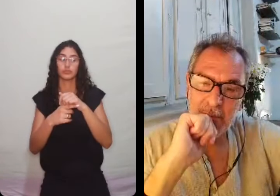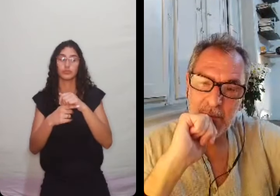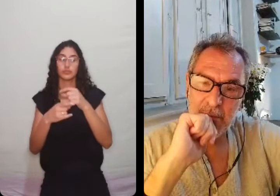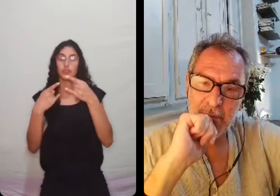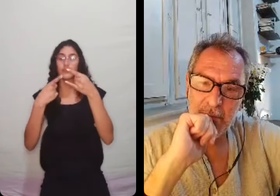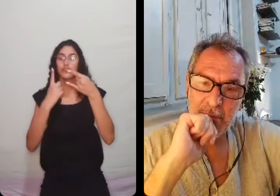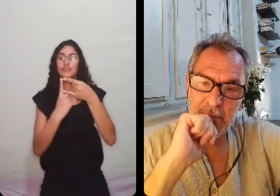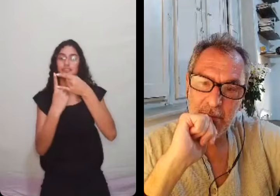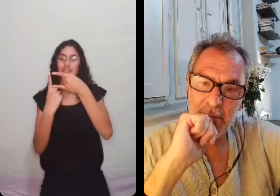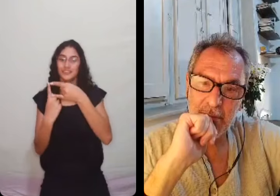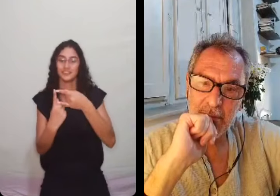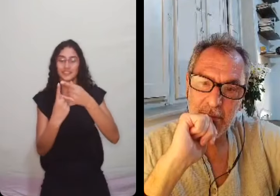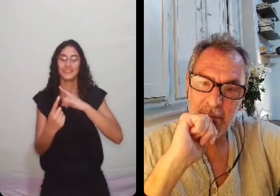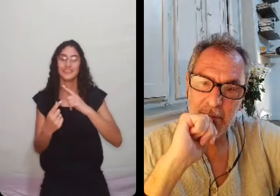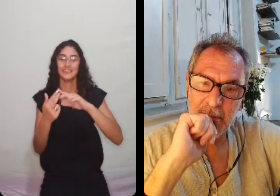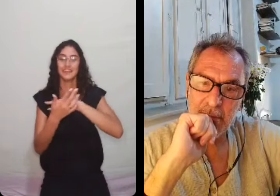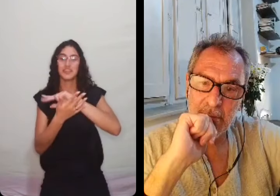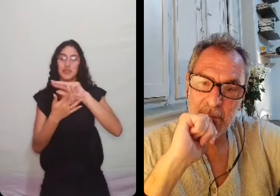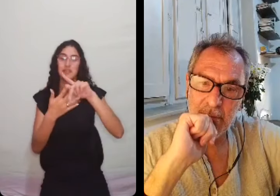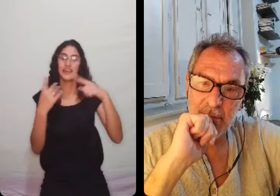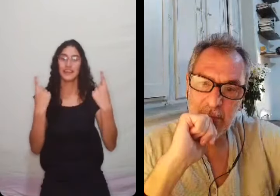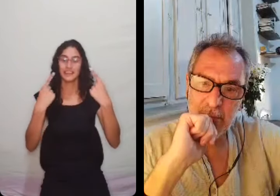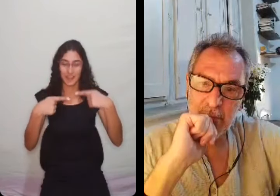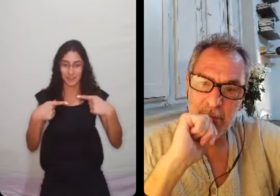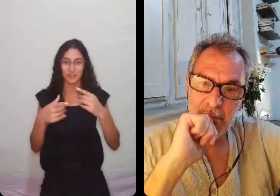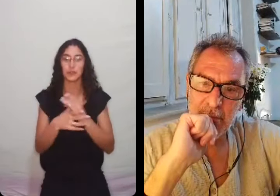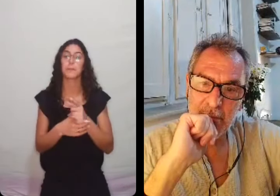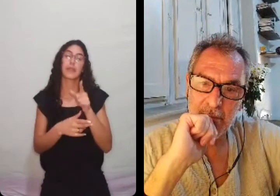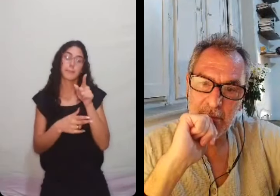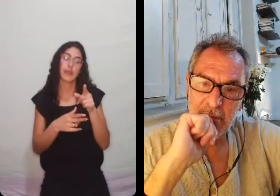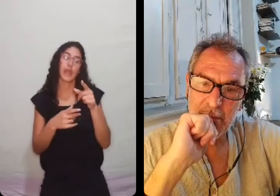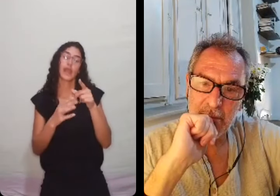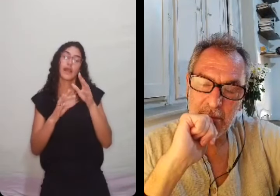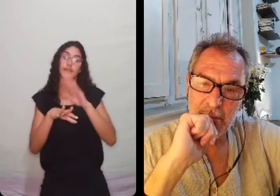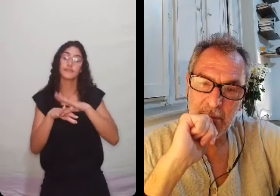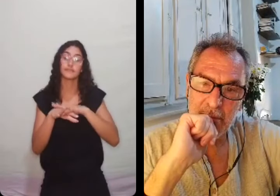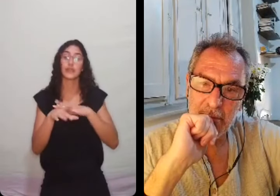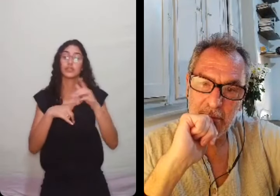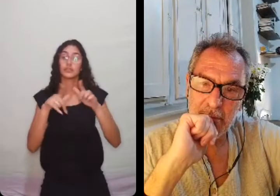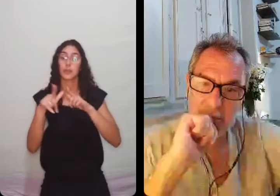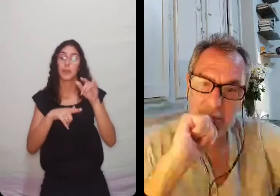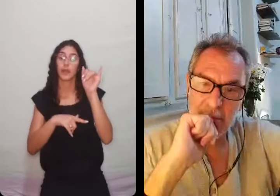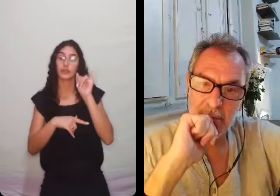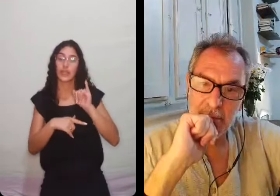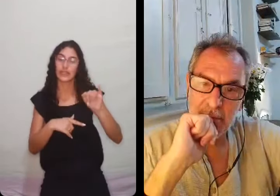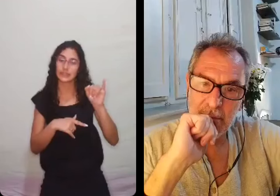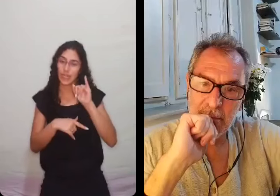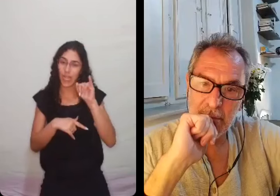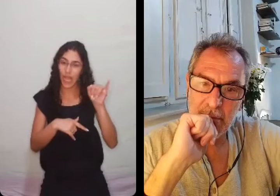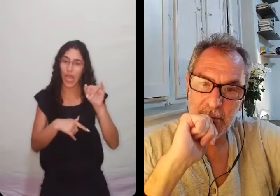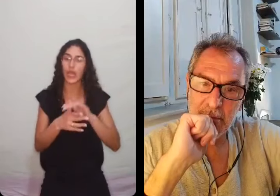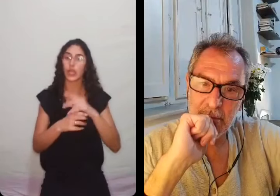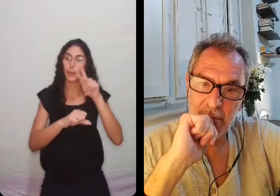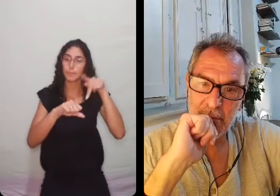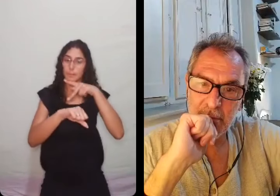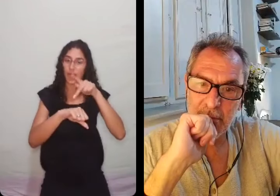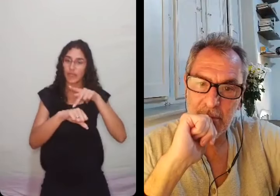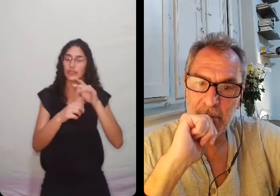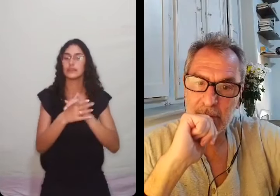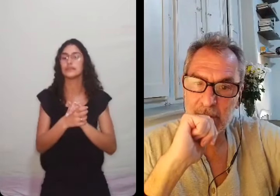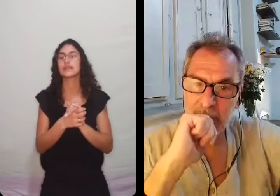o Norberto, ele dirigiu esse trabalho lá da Itália, né? E cada um estava num canto, né? A Cora